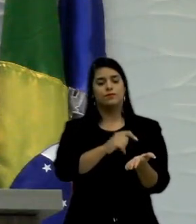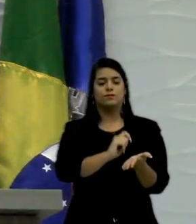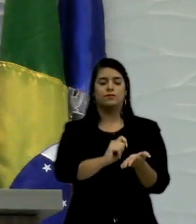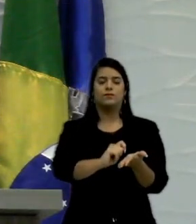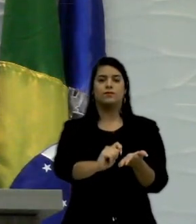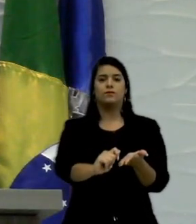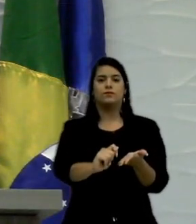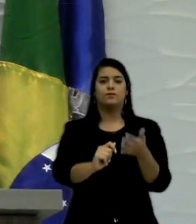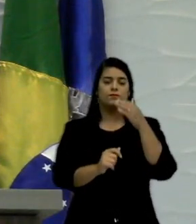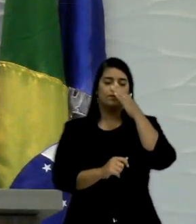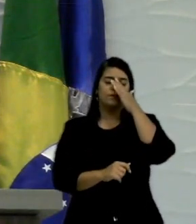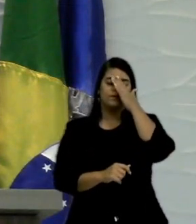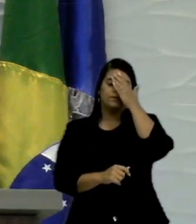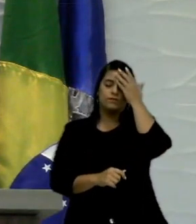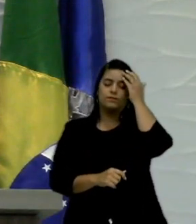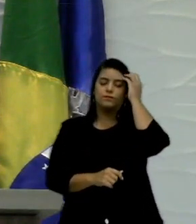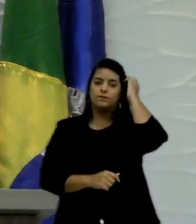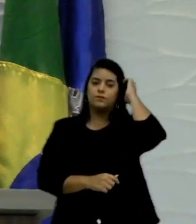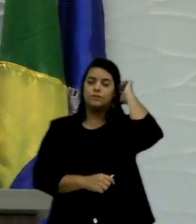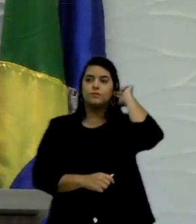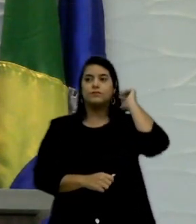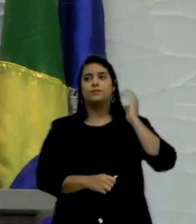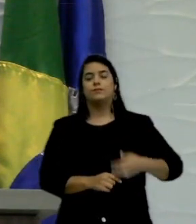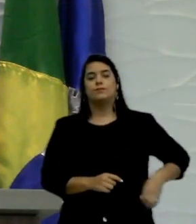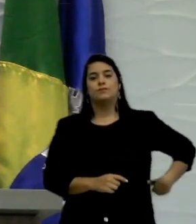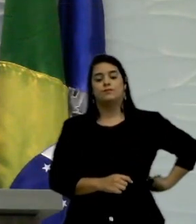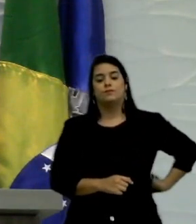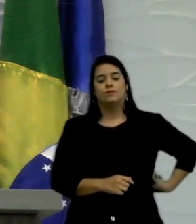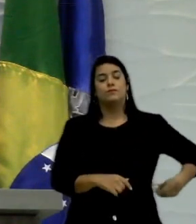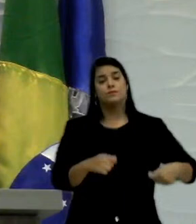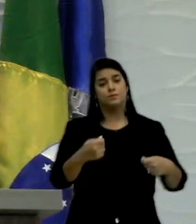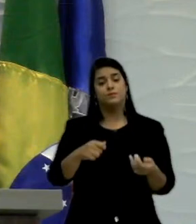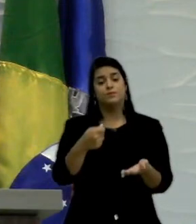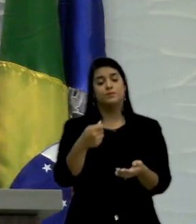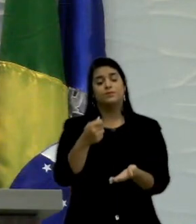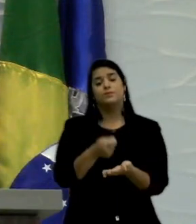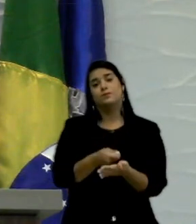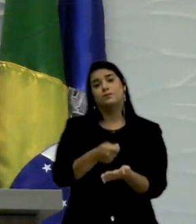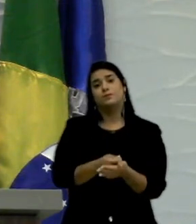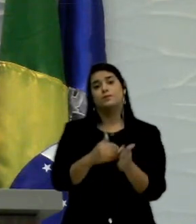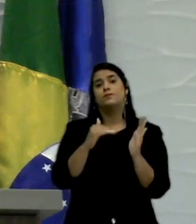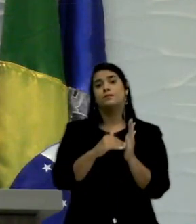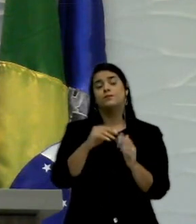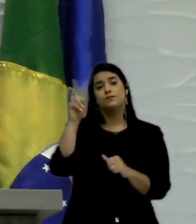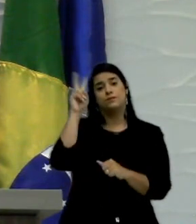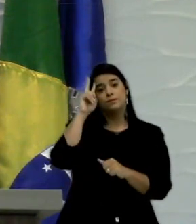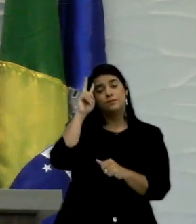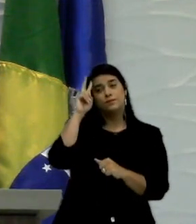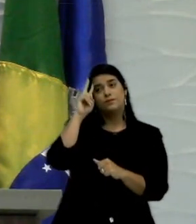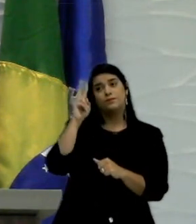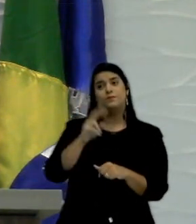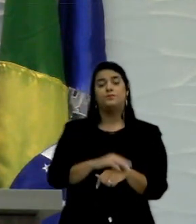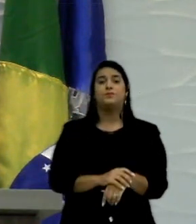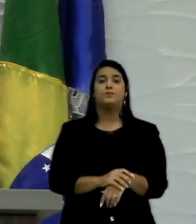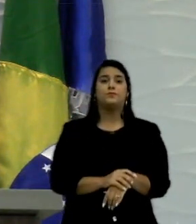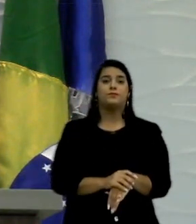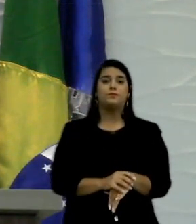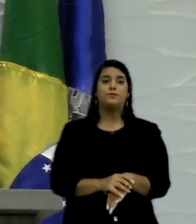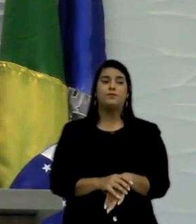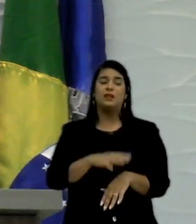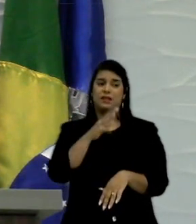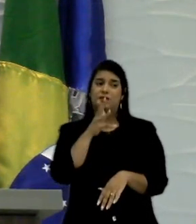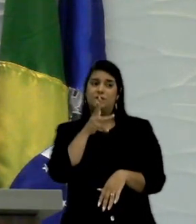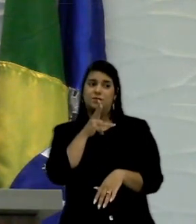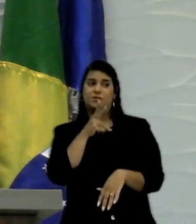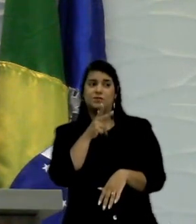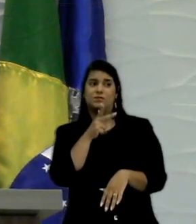garantia safra, né, esses boletos eles têm um prazo de pagamento até segunda-feira. Infelizmente, demorou um pouco